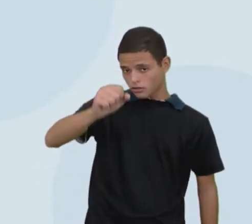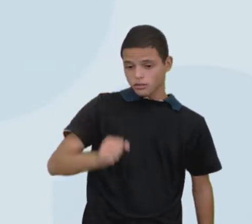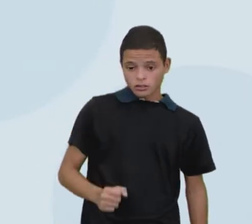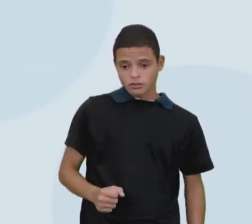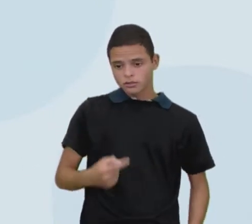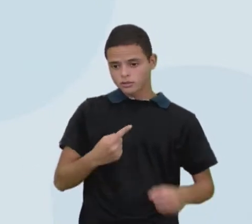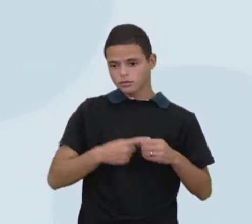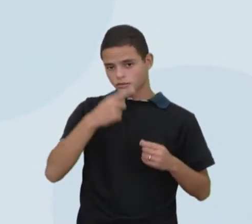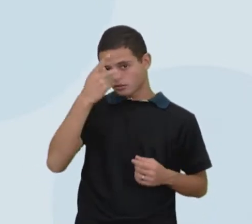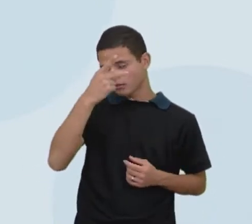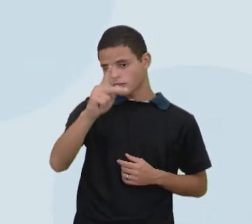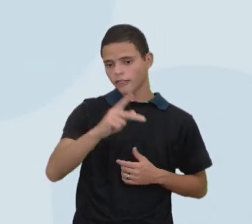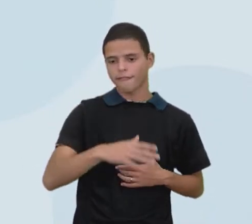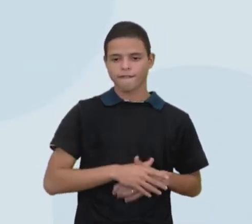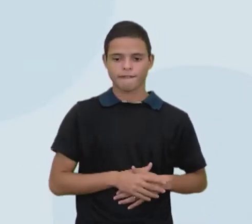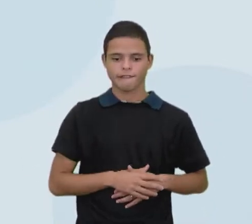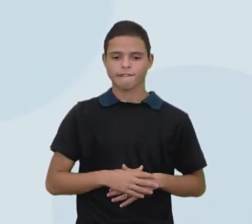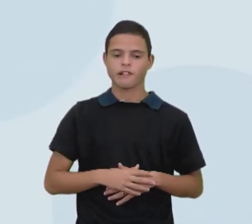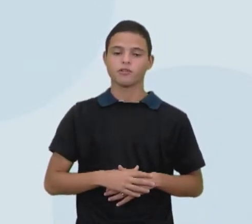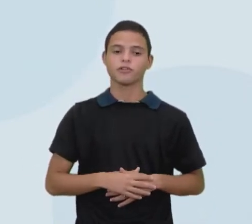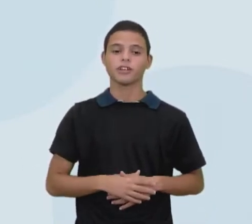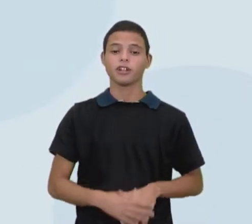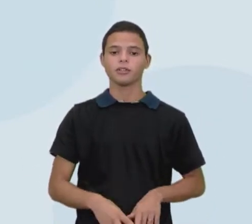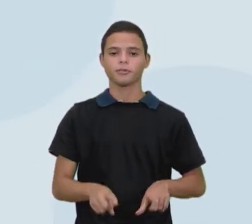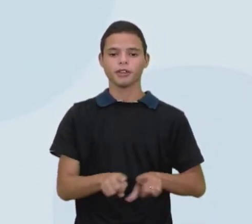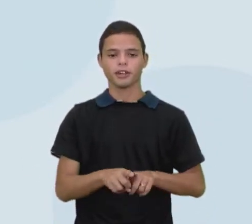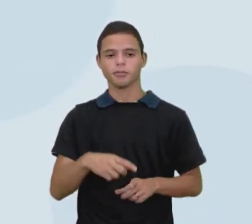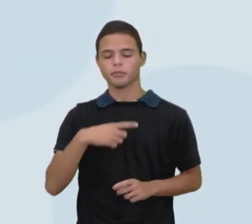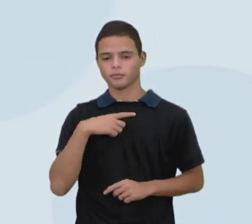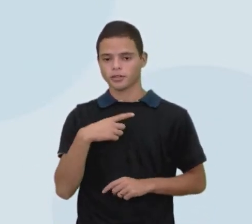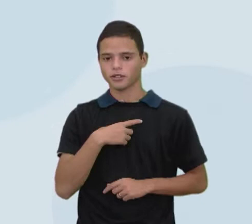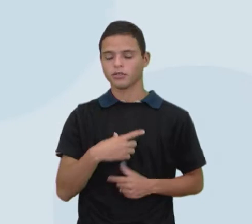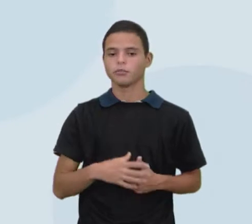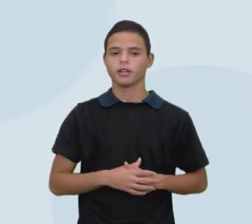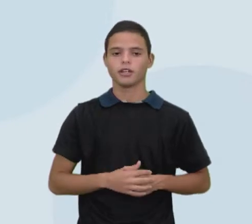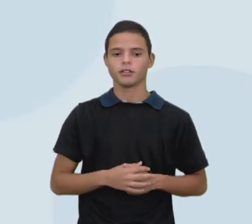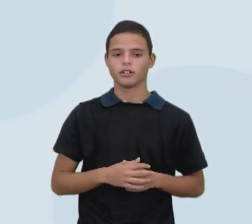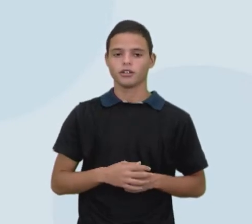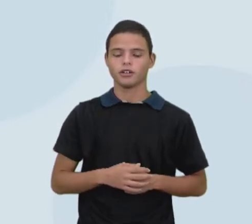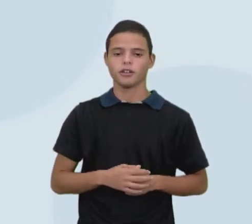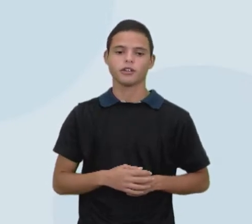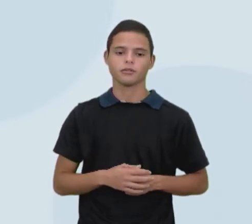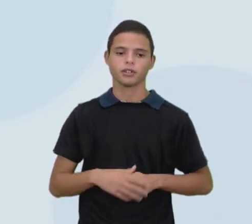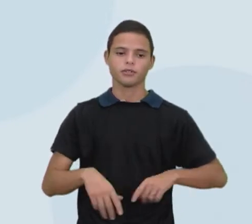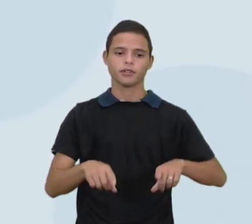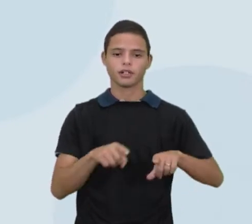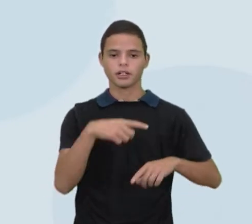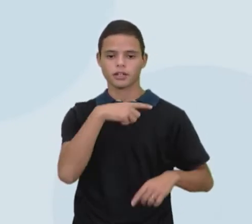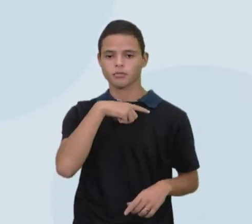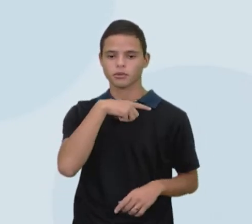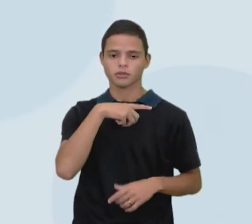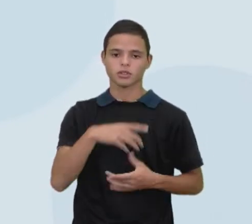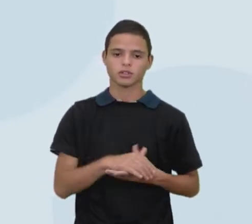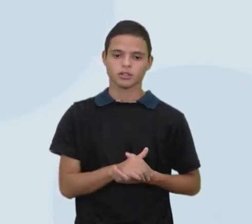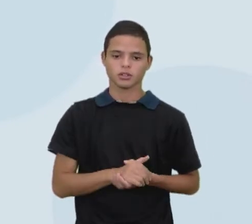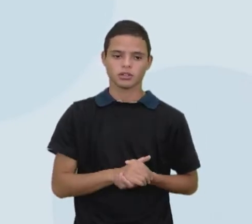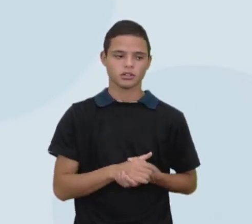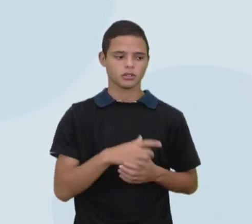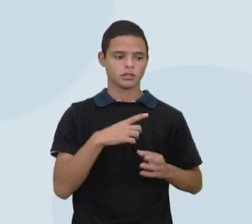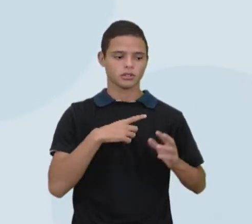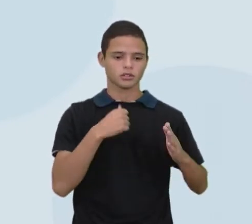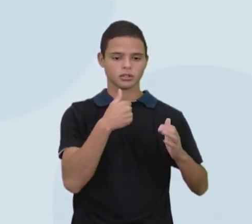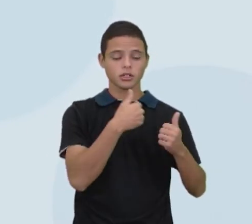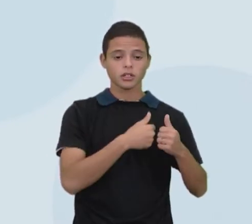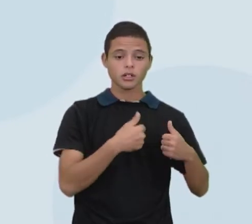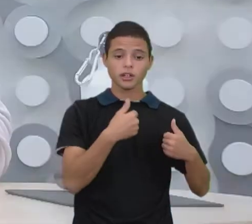município, você pode estar dando uma pesquisada, é só procurar no seu buscador de preferência, né, que existem muitos,